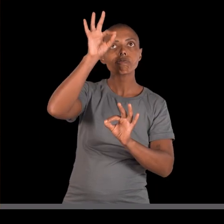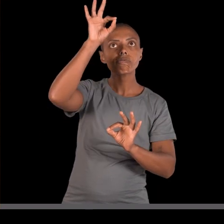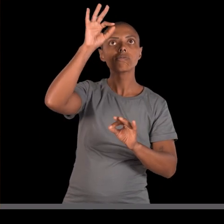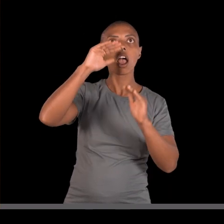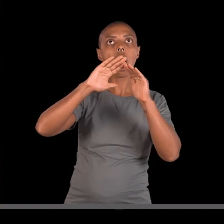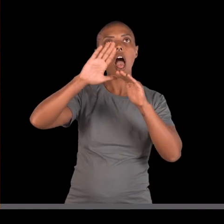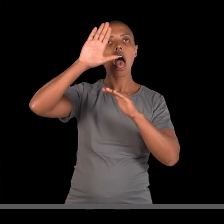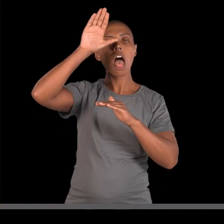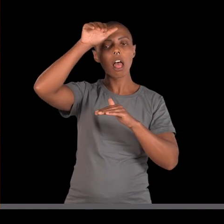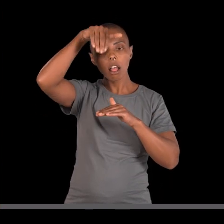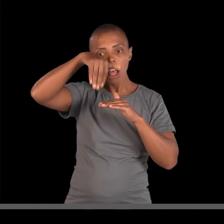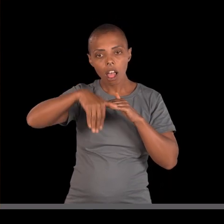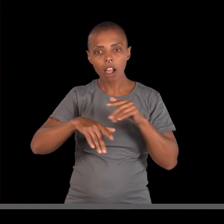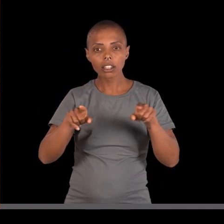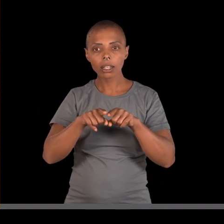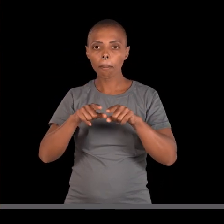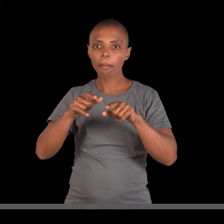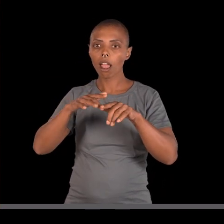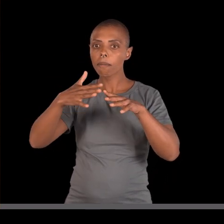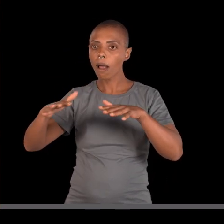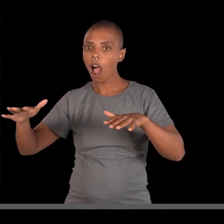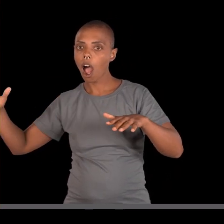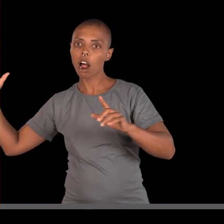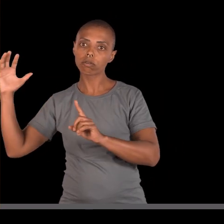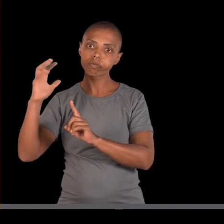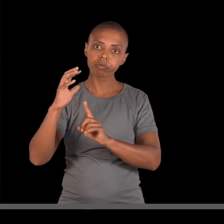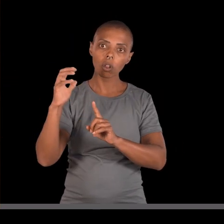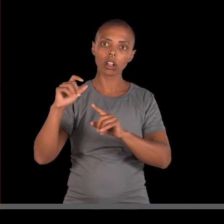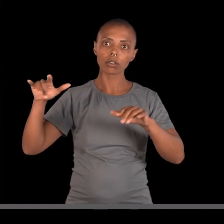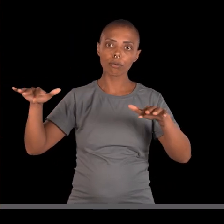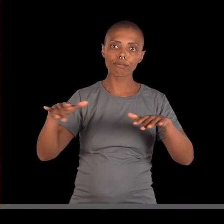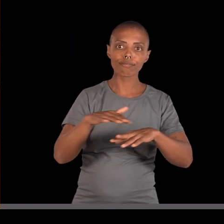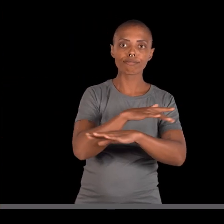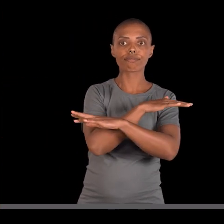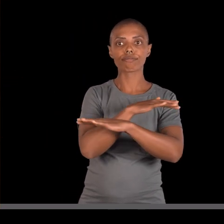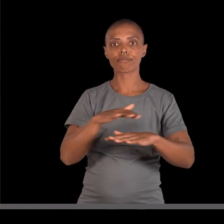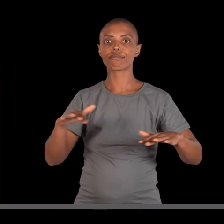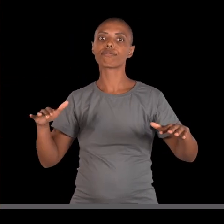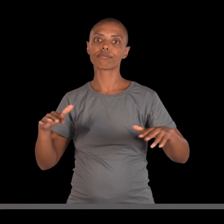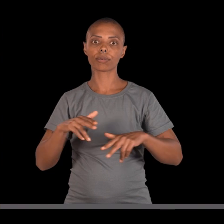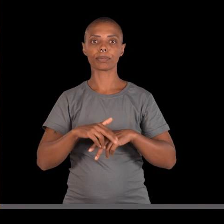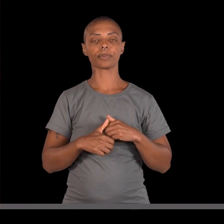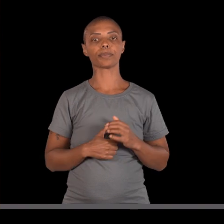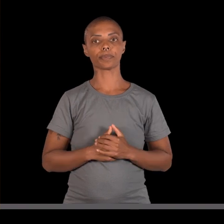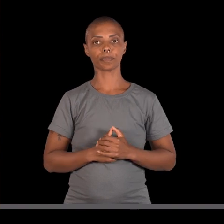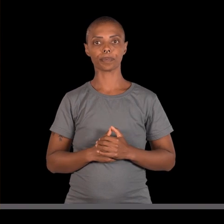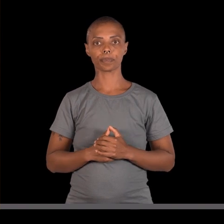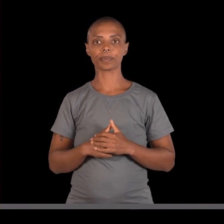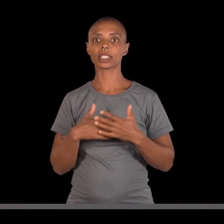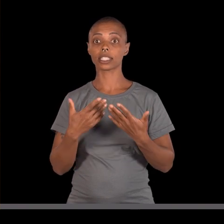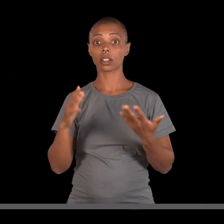altitude, penetração de massas de ar e atuação das correntes marinhas.